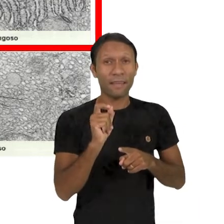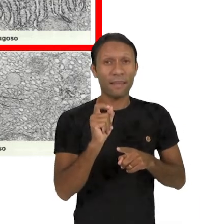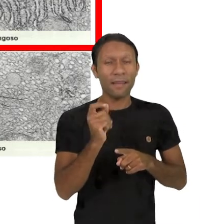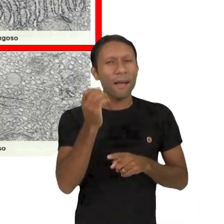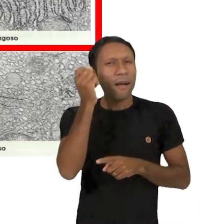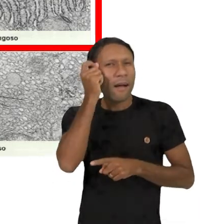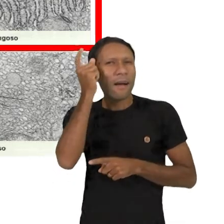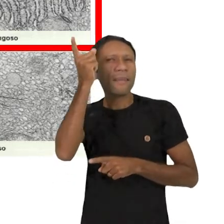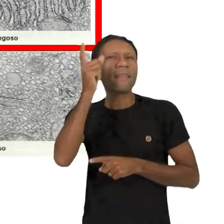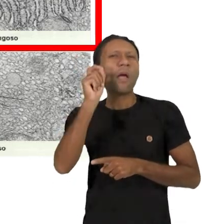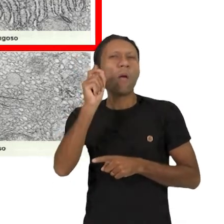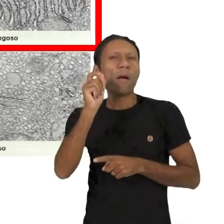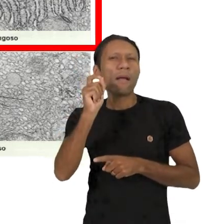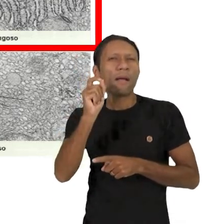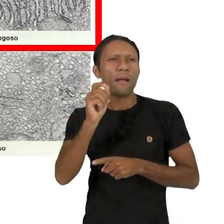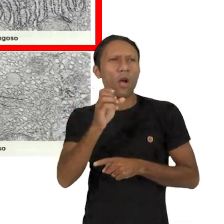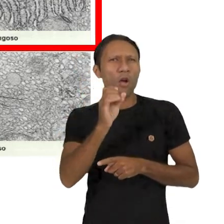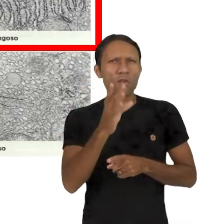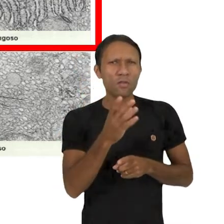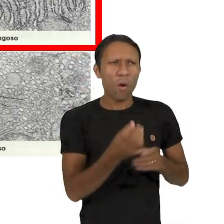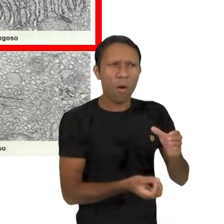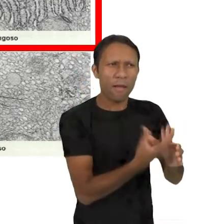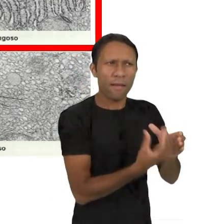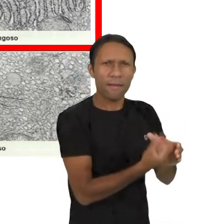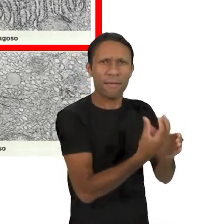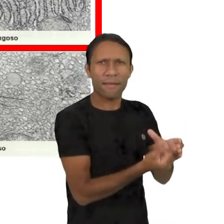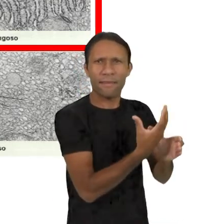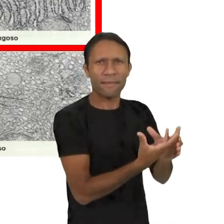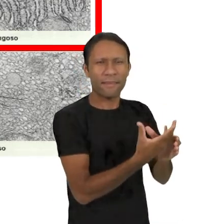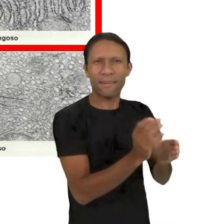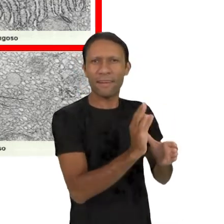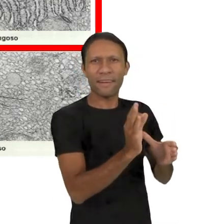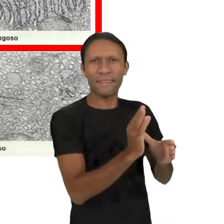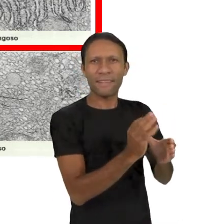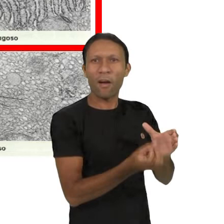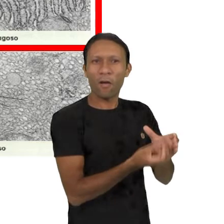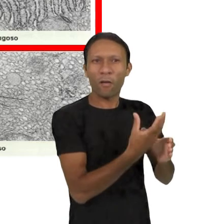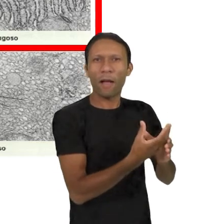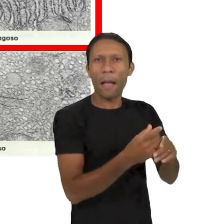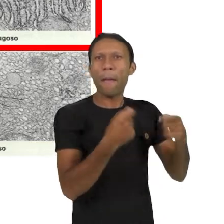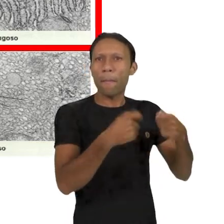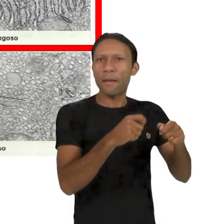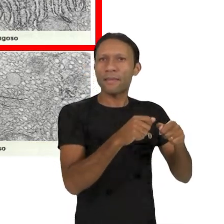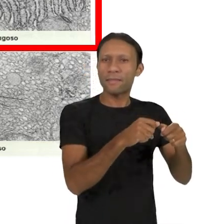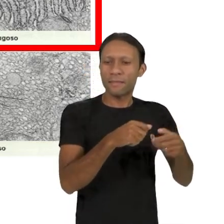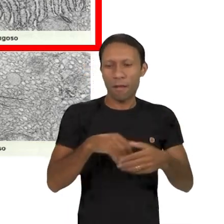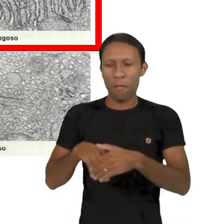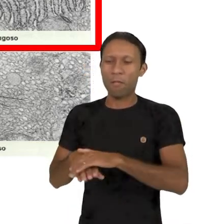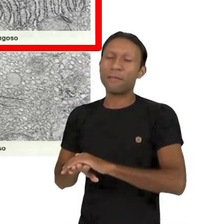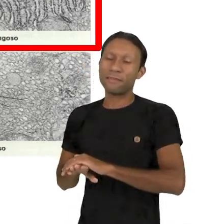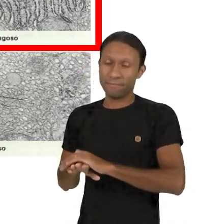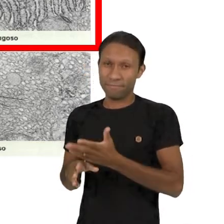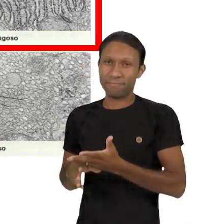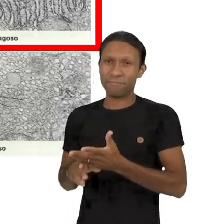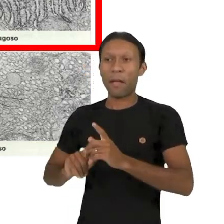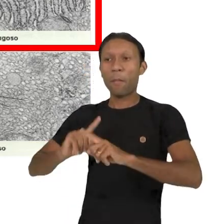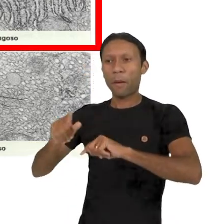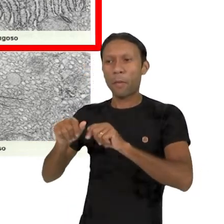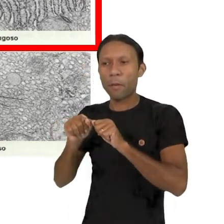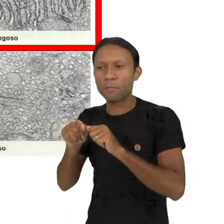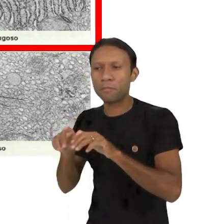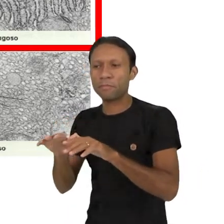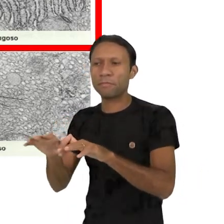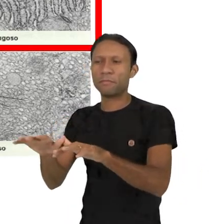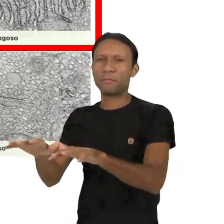a ideia do retículo não é só produzir. Mas lembra, você produz uma coisa, você tem que guardar em algum lugar para depois